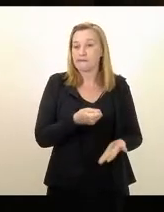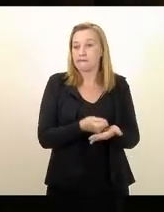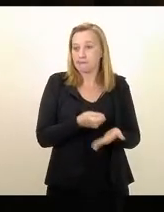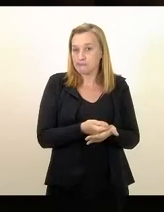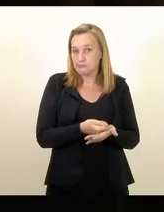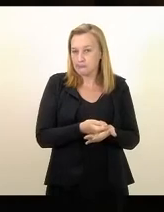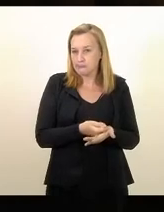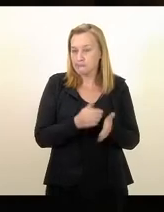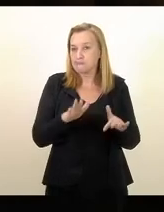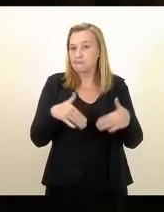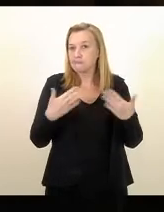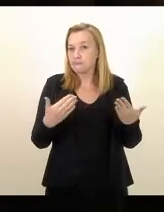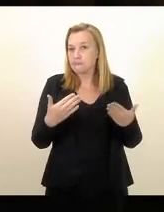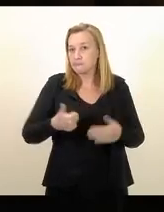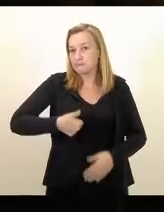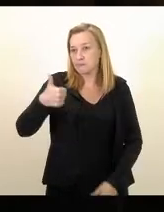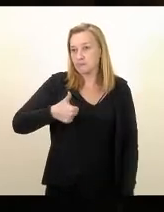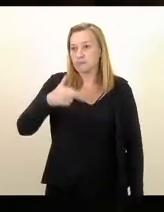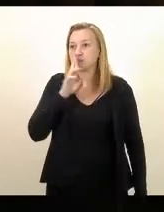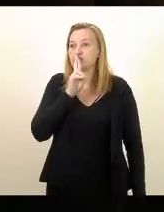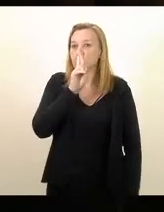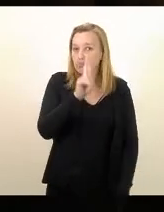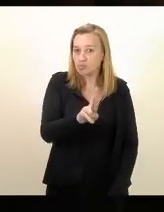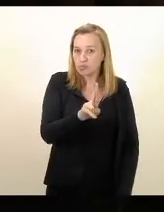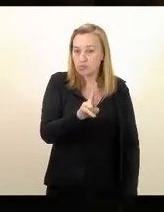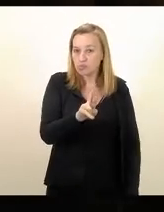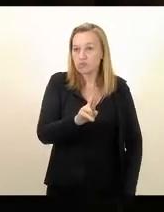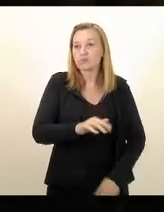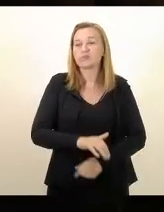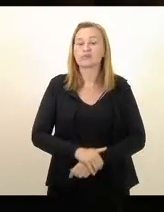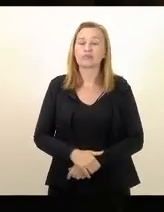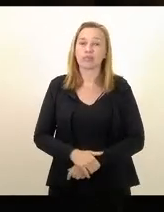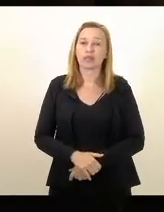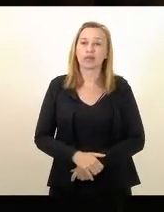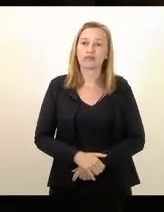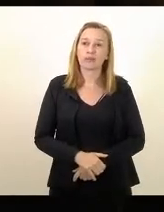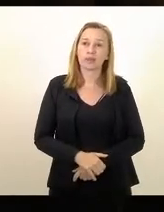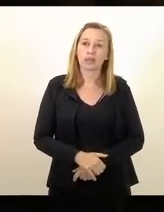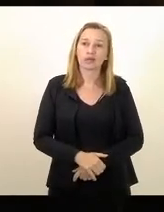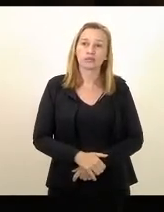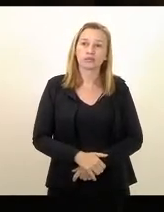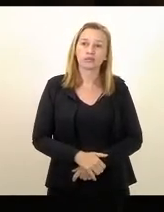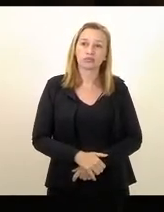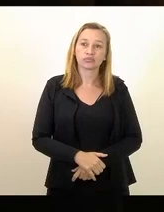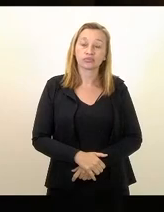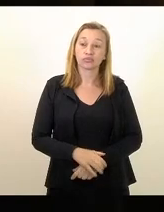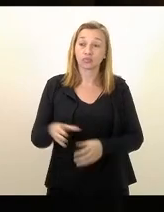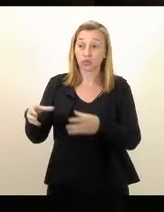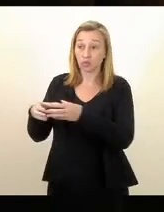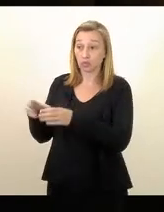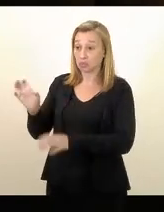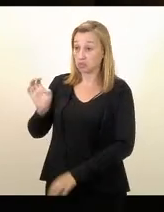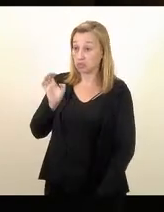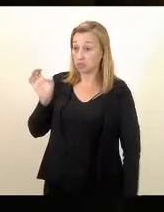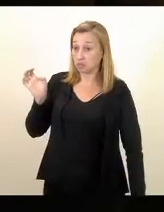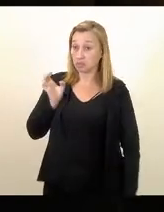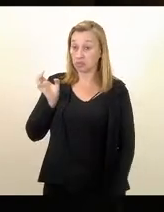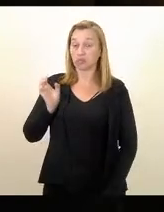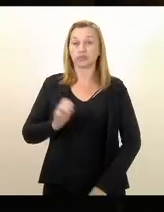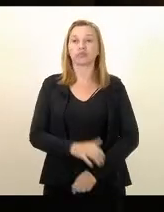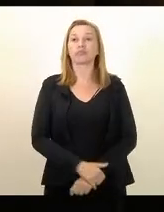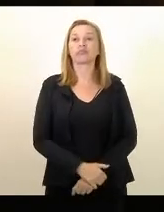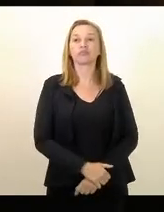qual foi a primeira resposta a primeira resposta das elites face